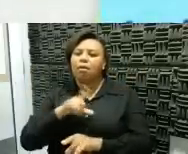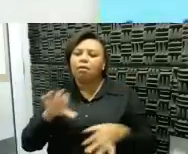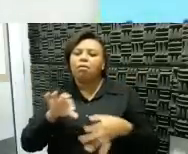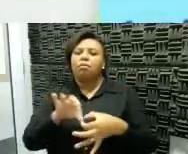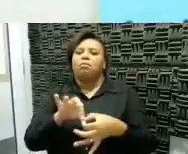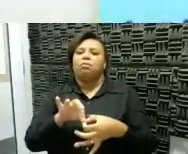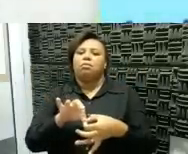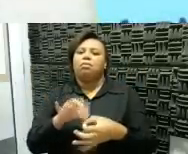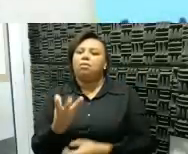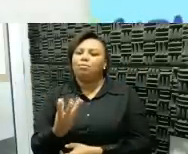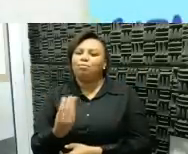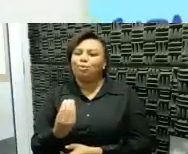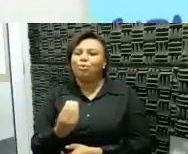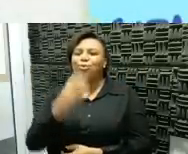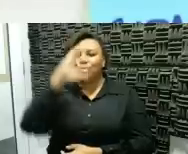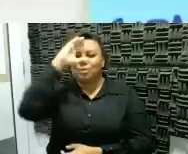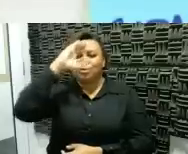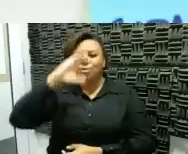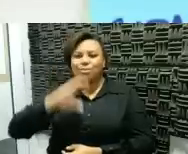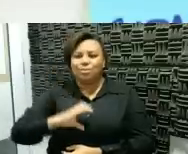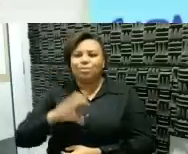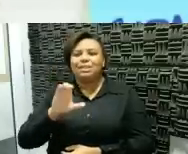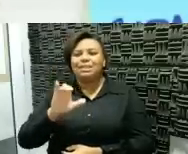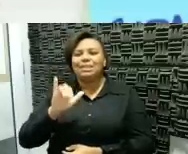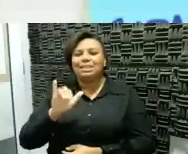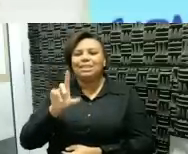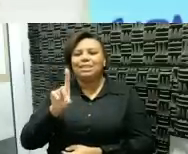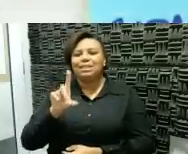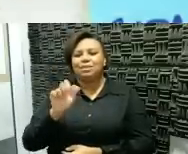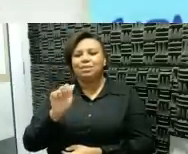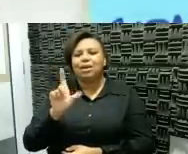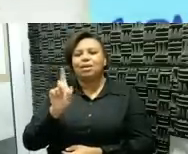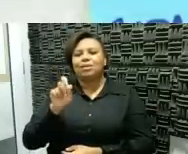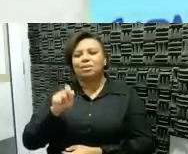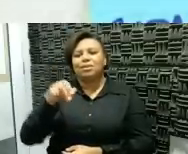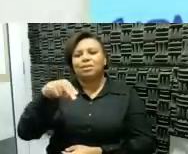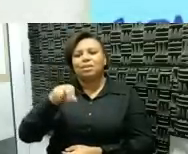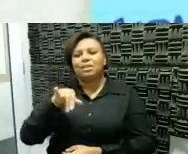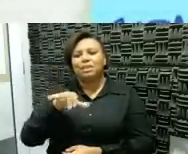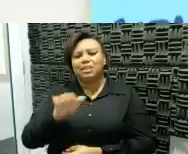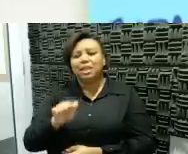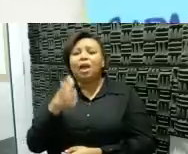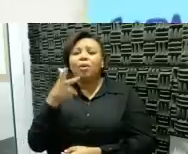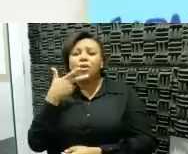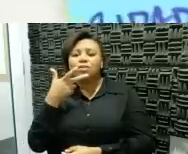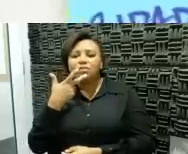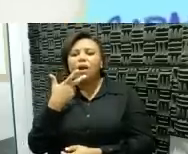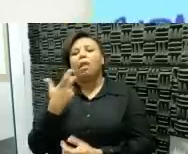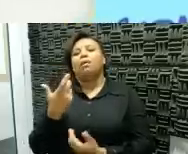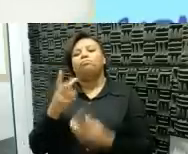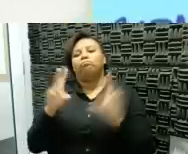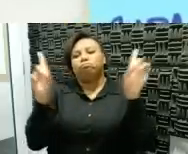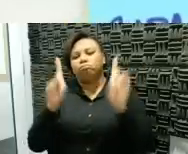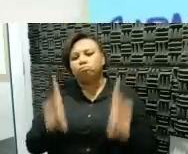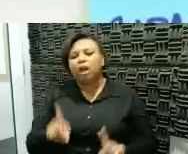cidadania a gente vai ver por quando a gente fala em deficiência automaticamente a gente fala em inclusão